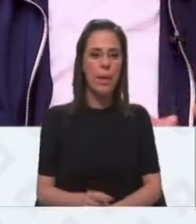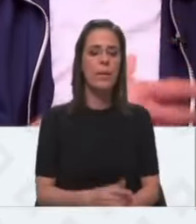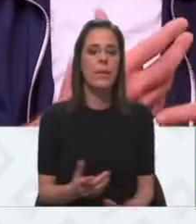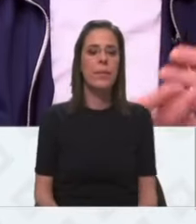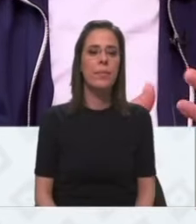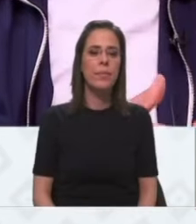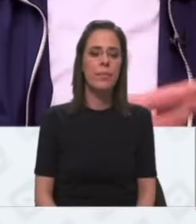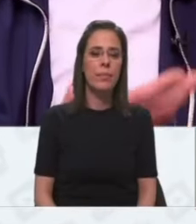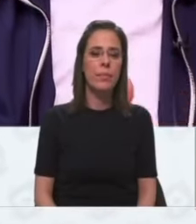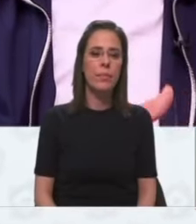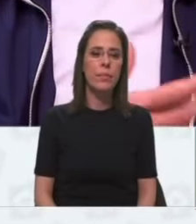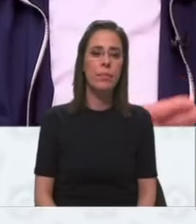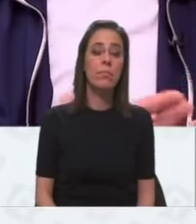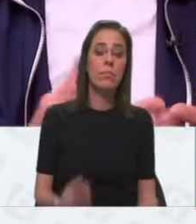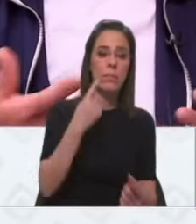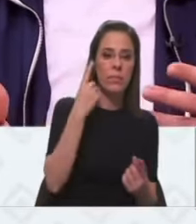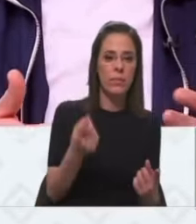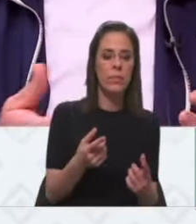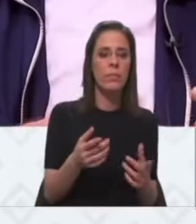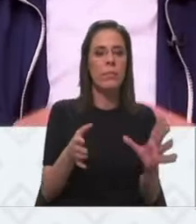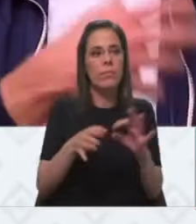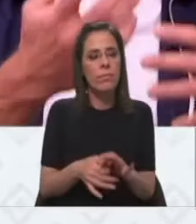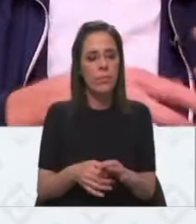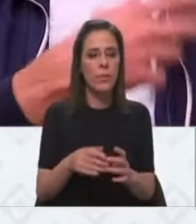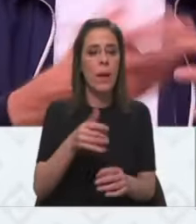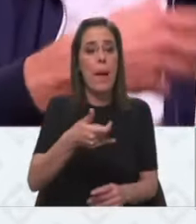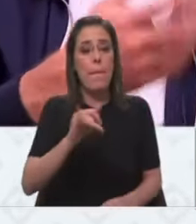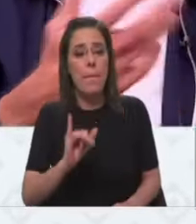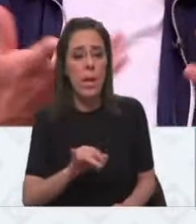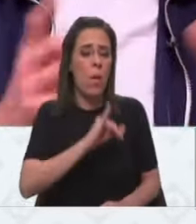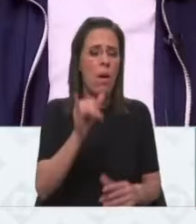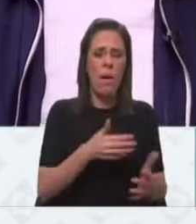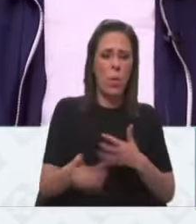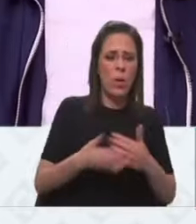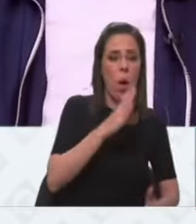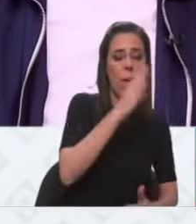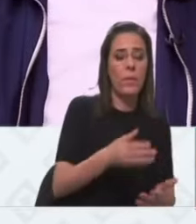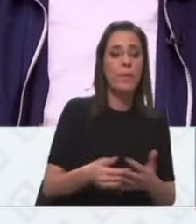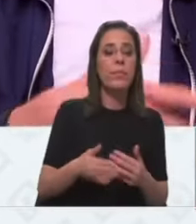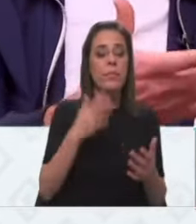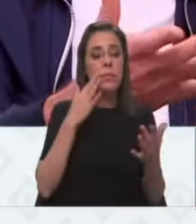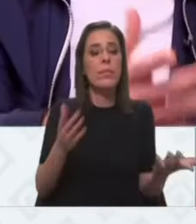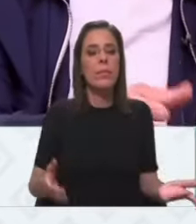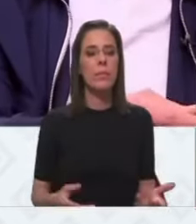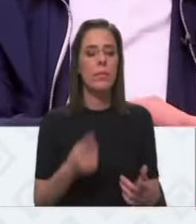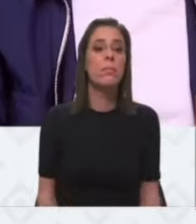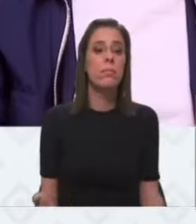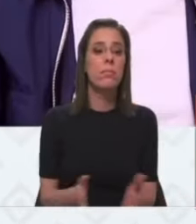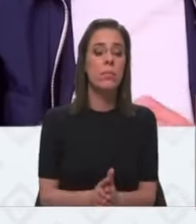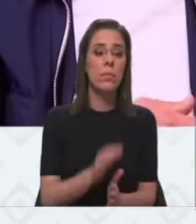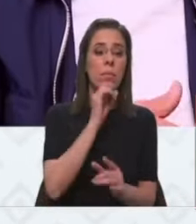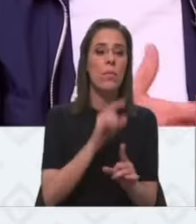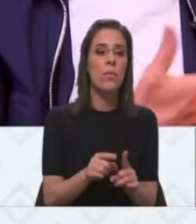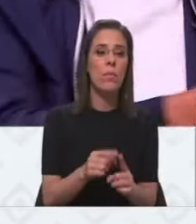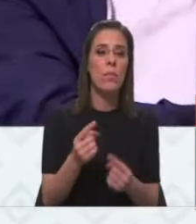Vem-se a mostrar cada vez mais relações homossexuais ou bissexuais ou outras, não interessa, não comuns, vem-se a mostrar na televisão.